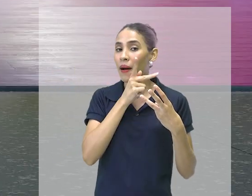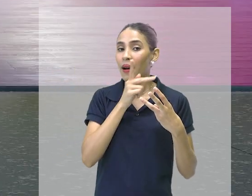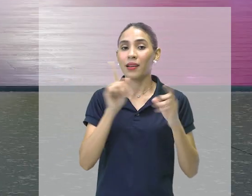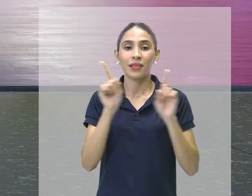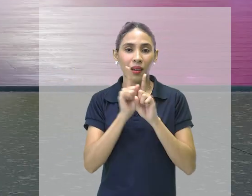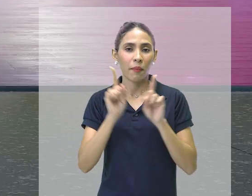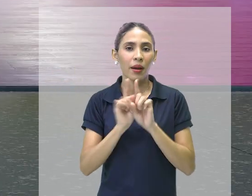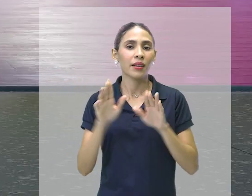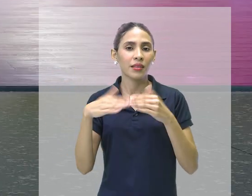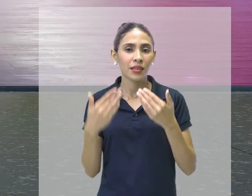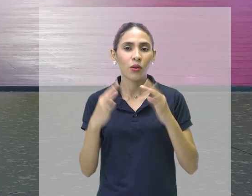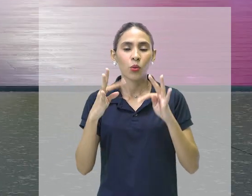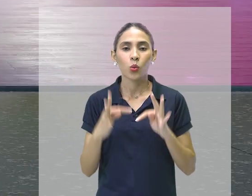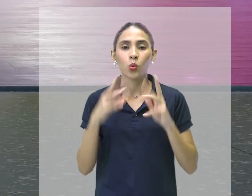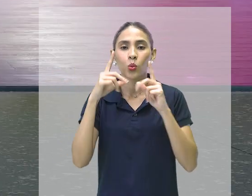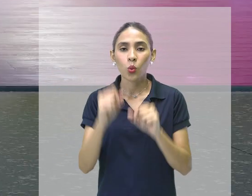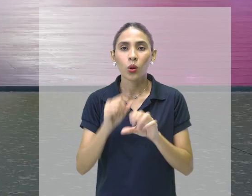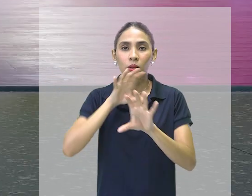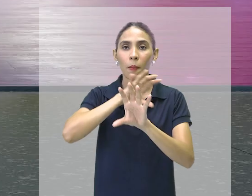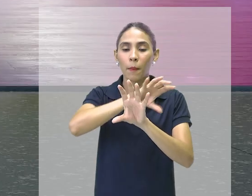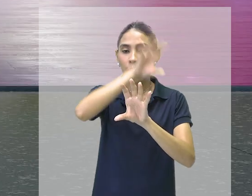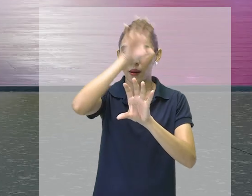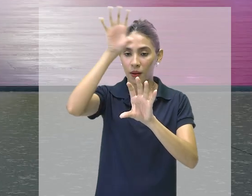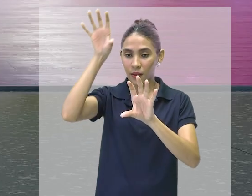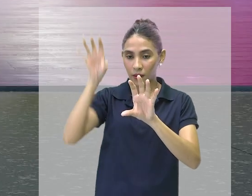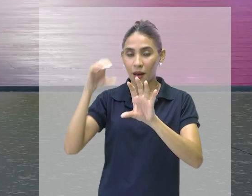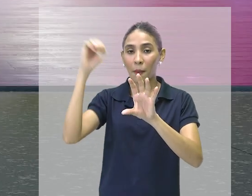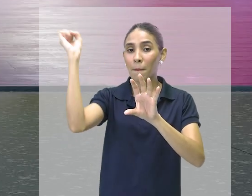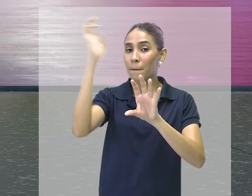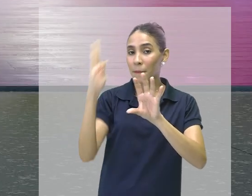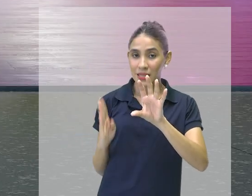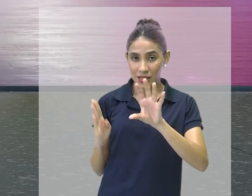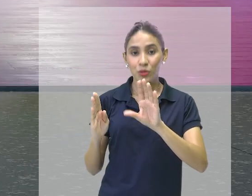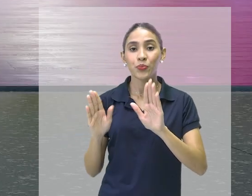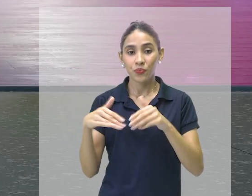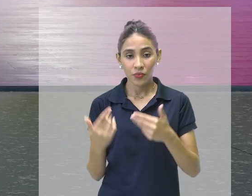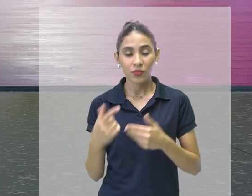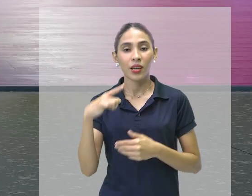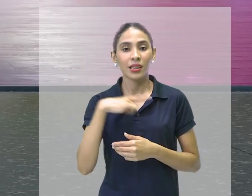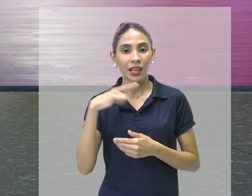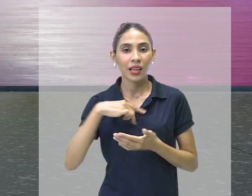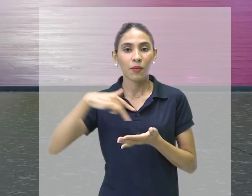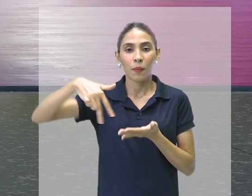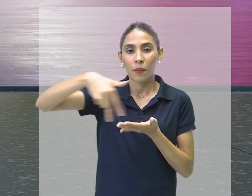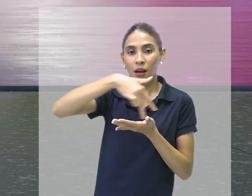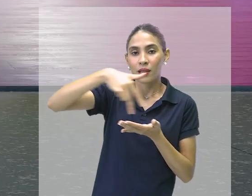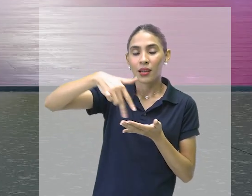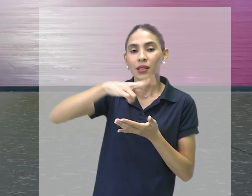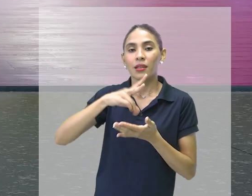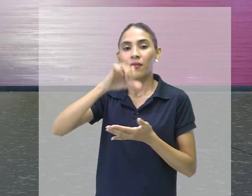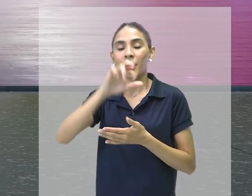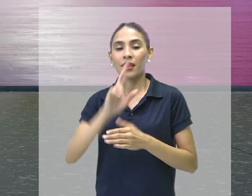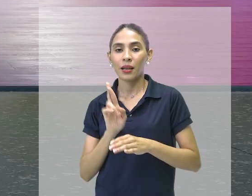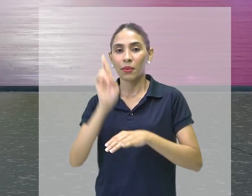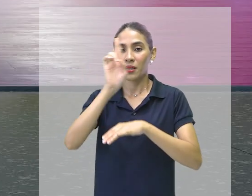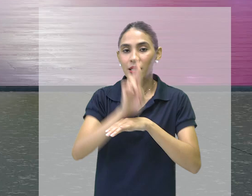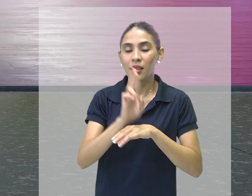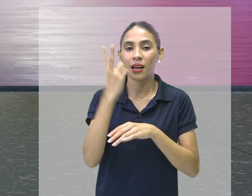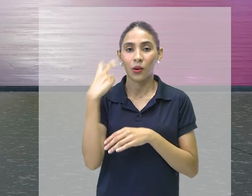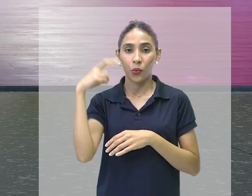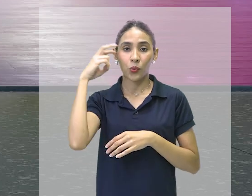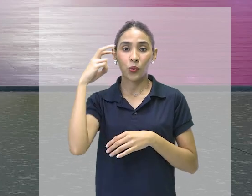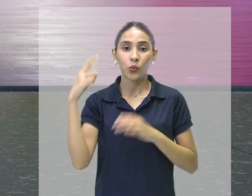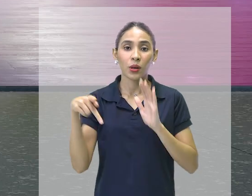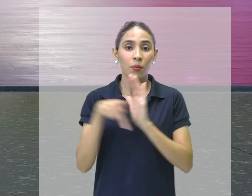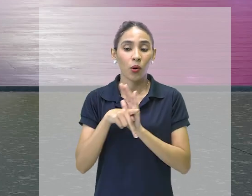Amapá, enfim. Né, a gente sabe que todo cantinho desse nosso grande país tem uma dança que vai